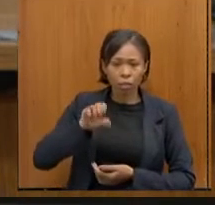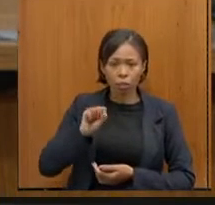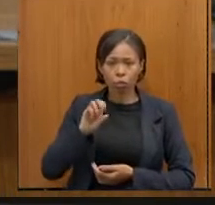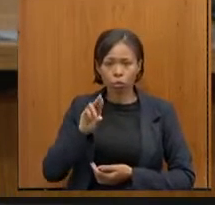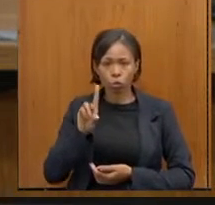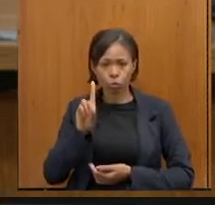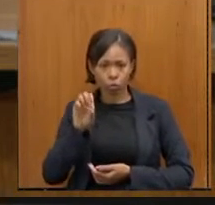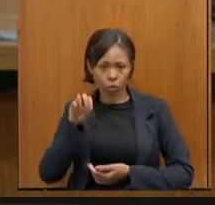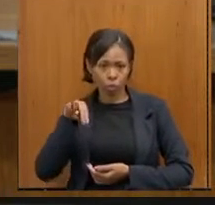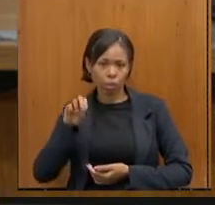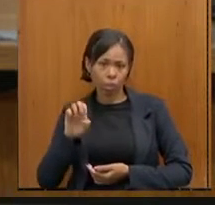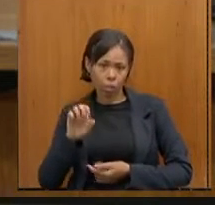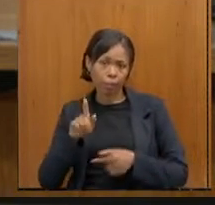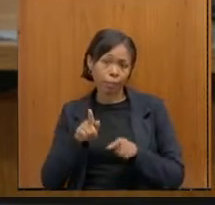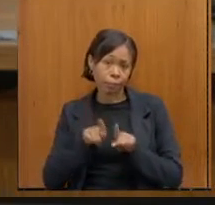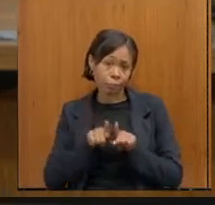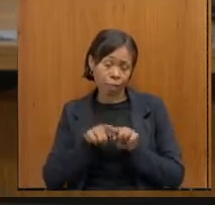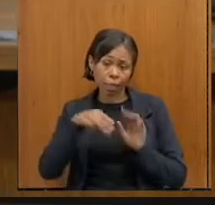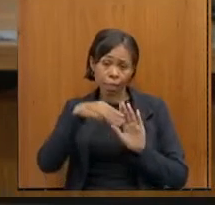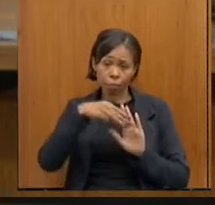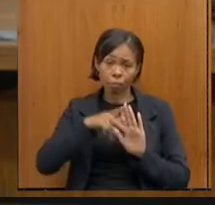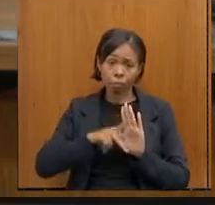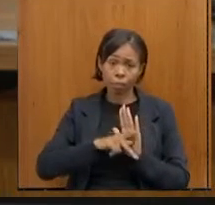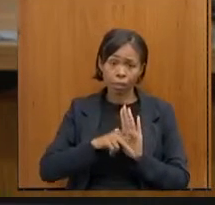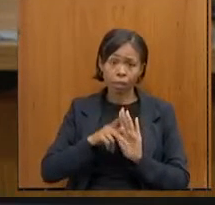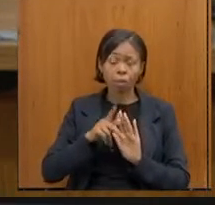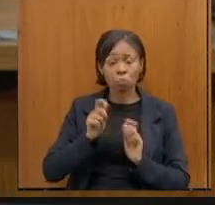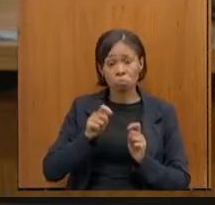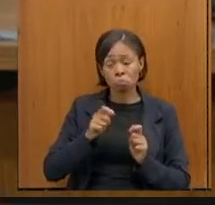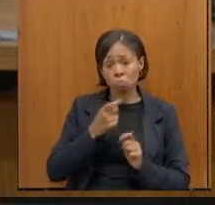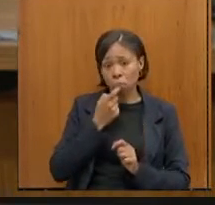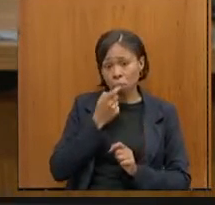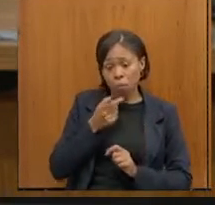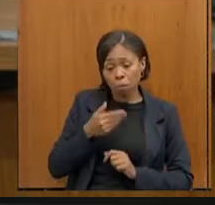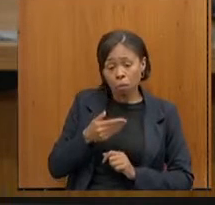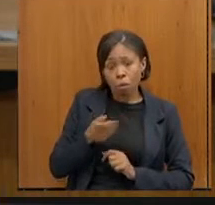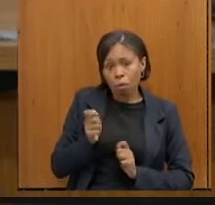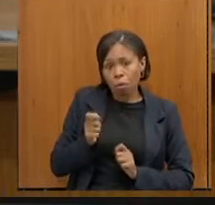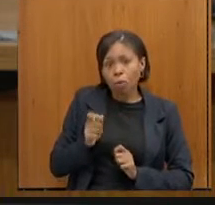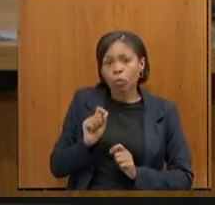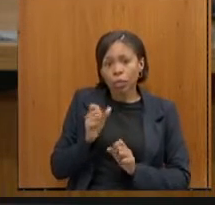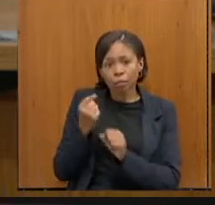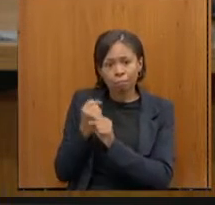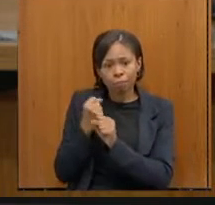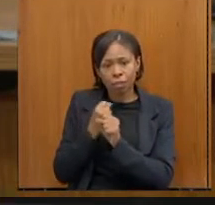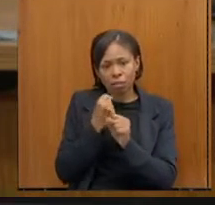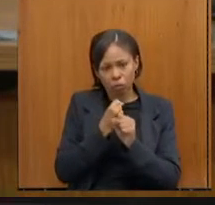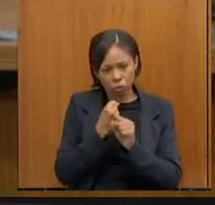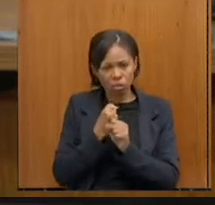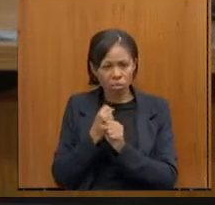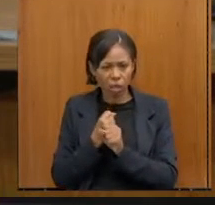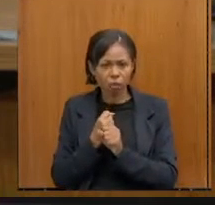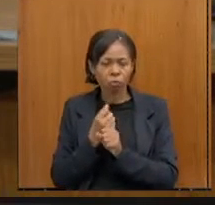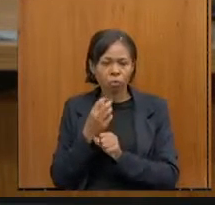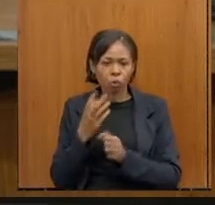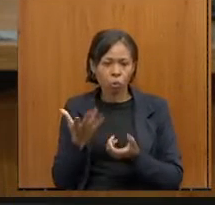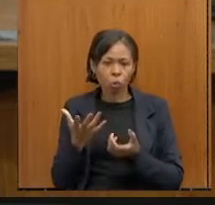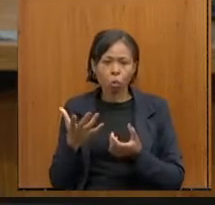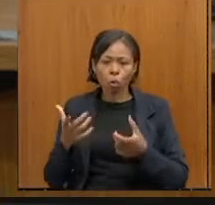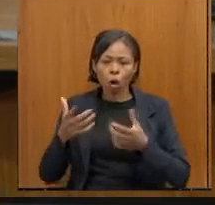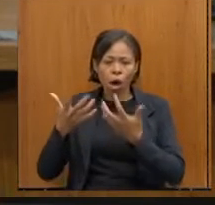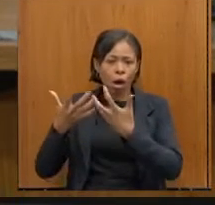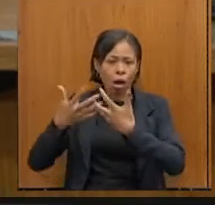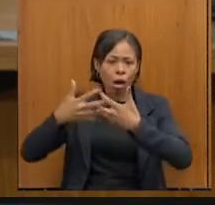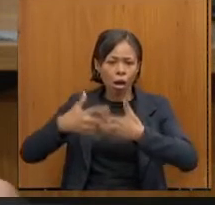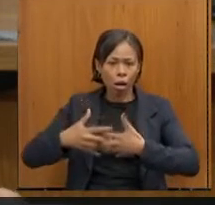também porque a própria Medida Provisória prevê a possibilidade de construção de termelétricas também